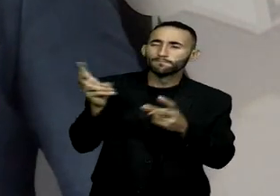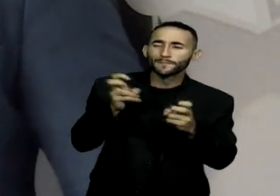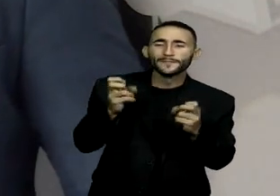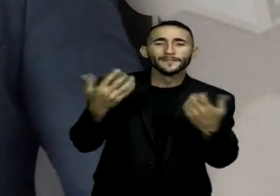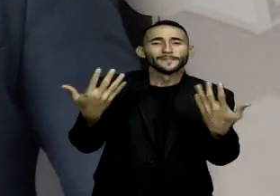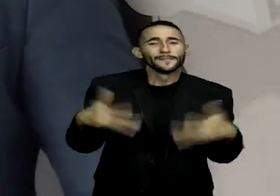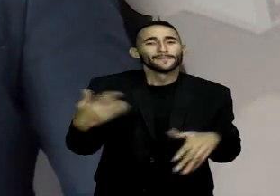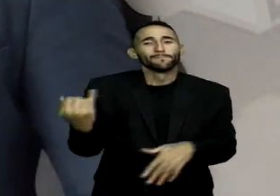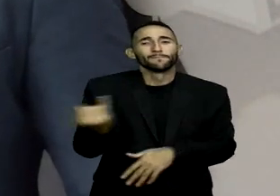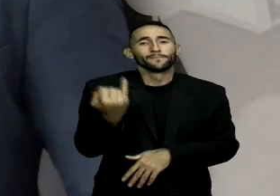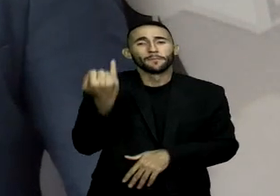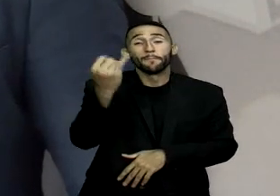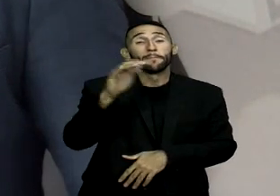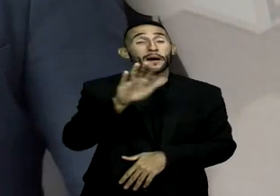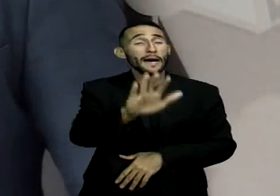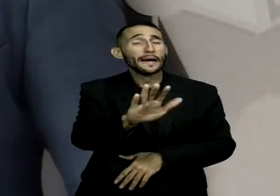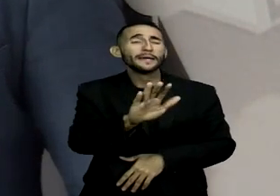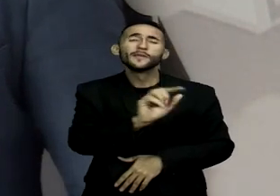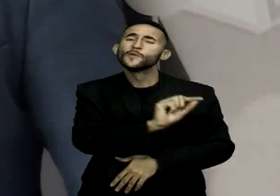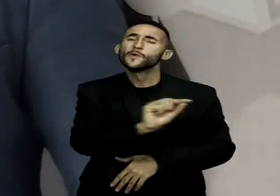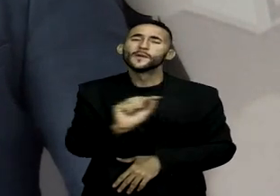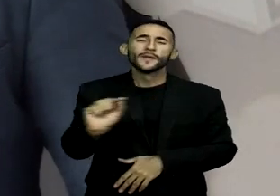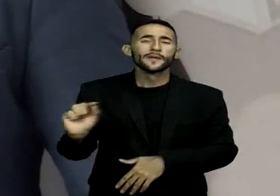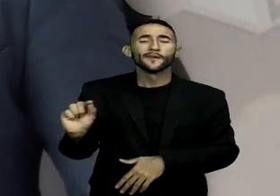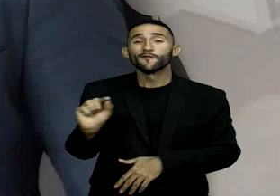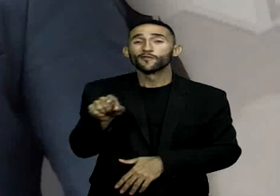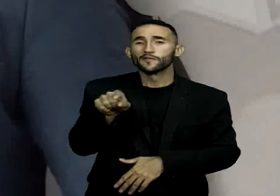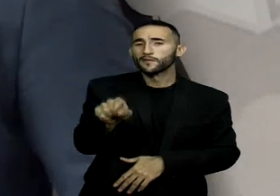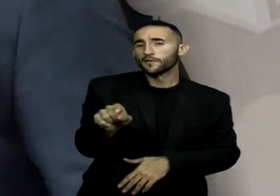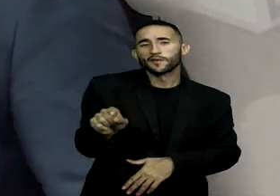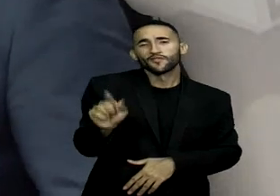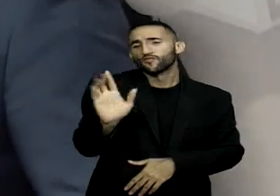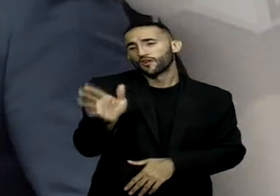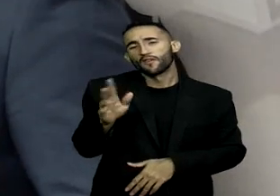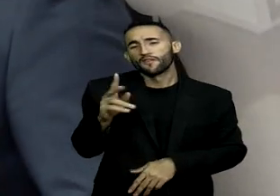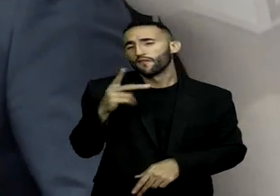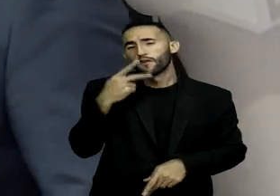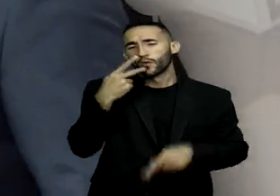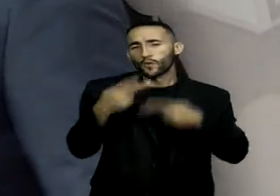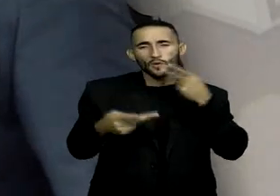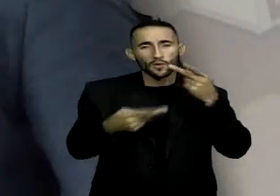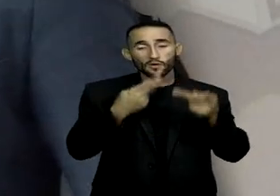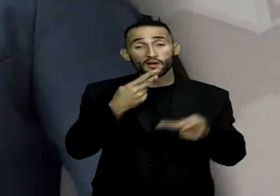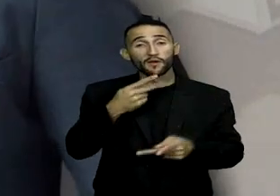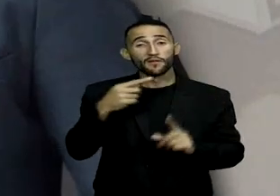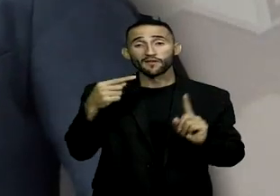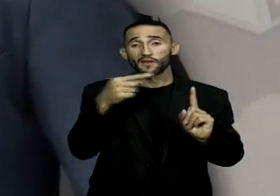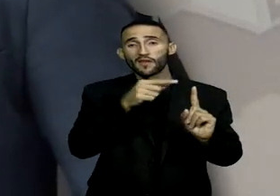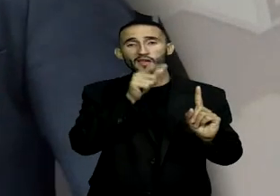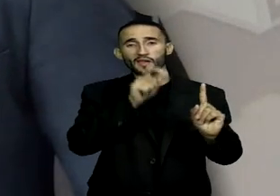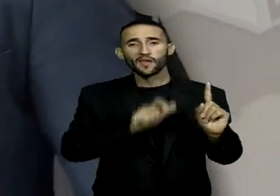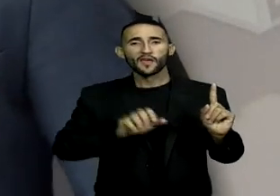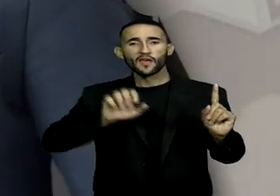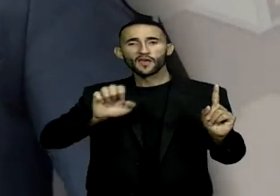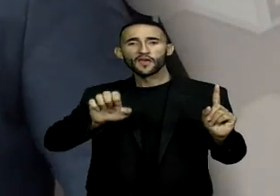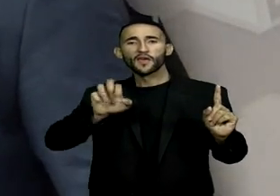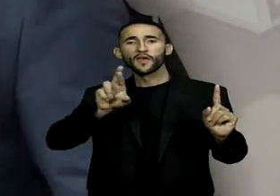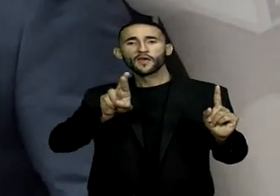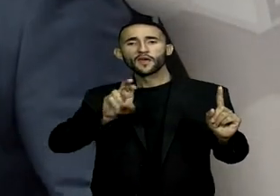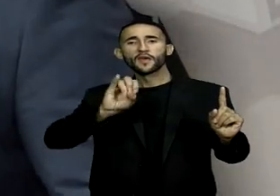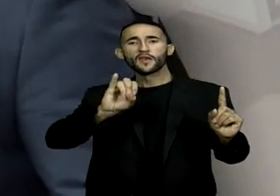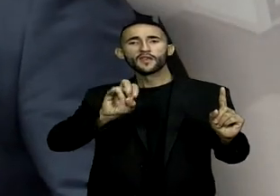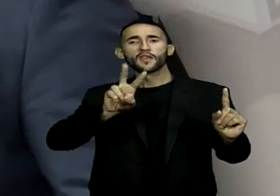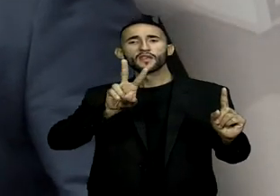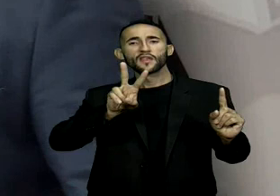Mas mais importante ainda nisso foi que Vossa Excelência falou do Elivelto, servidor aqui, que independente